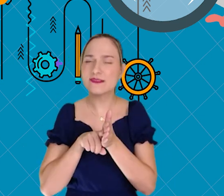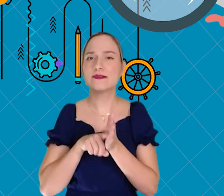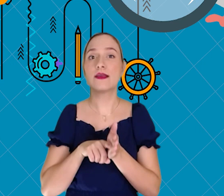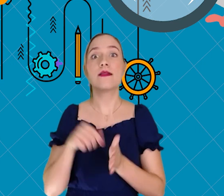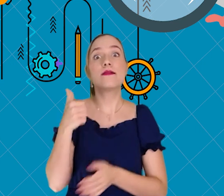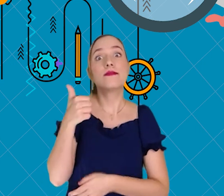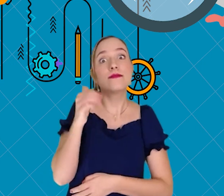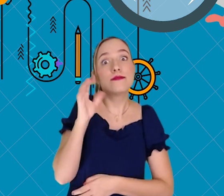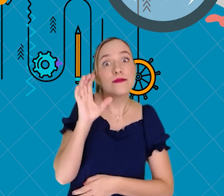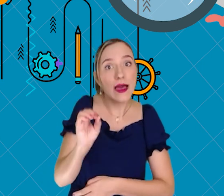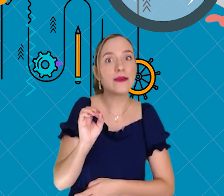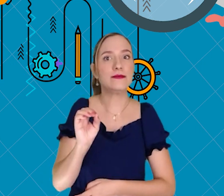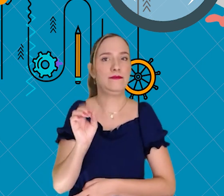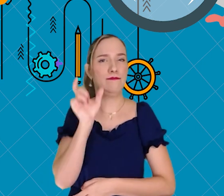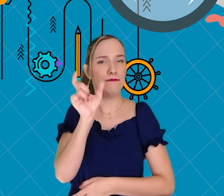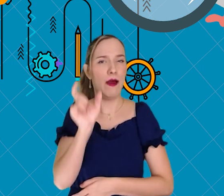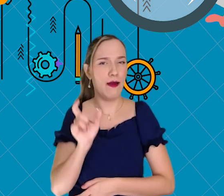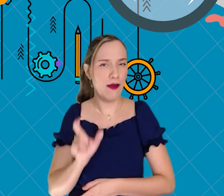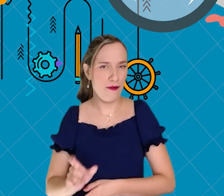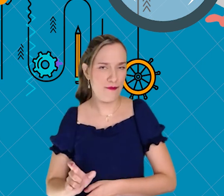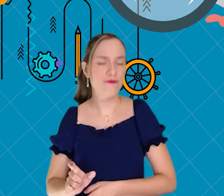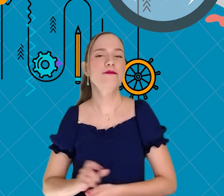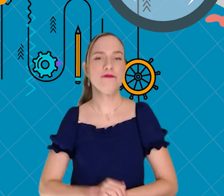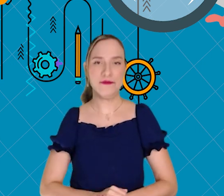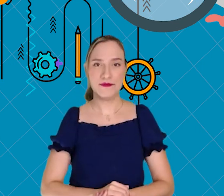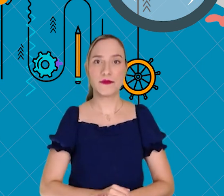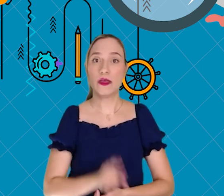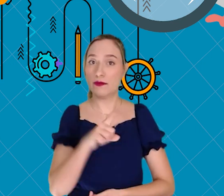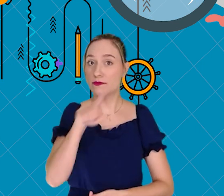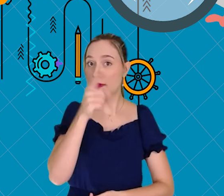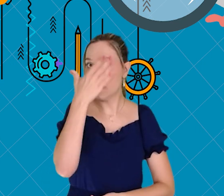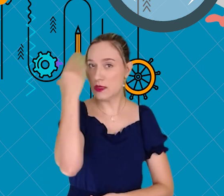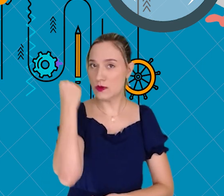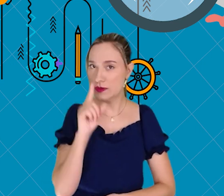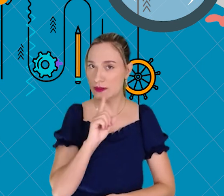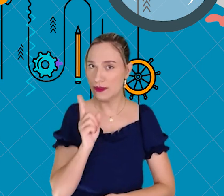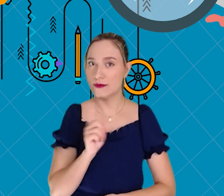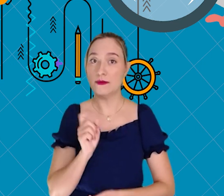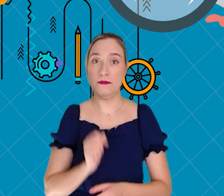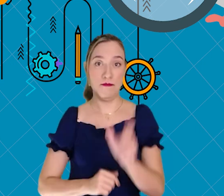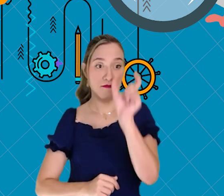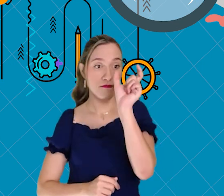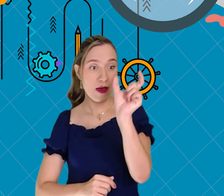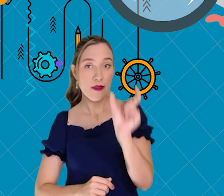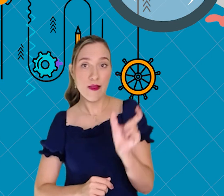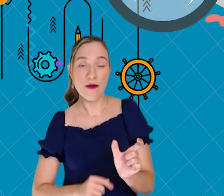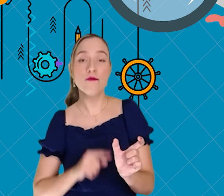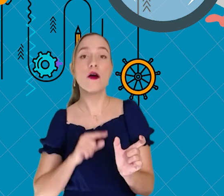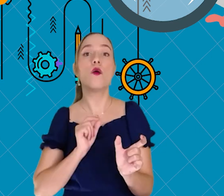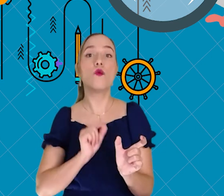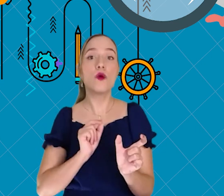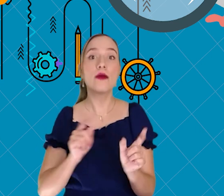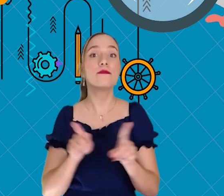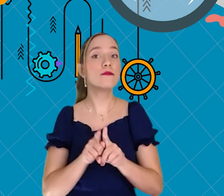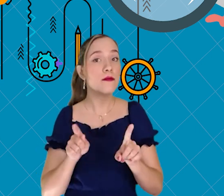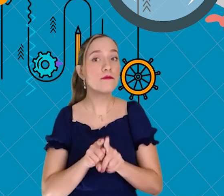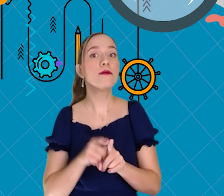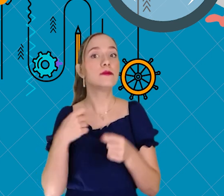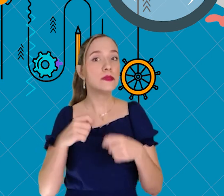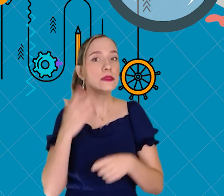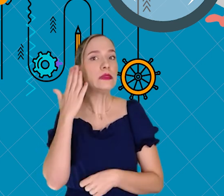pesquisa de pelo menos 10 verbetes. Não se esqueça que os verbetes são palavras com